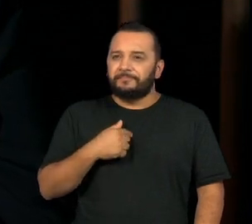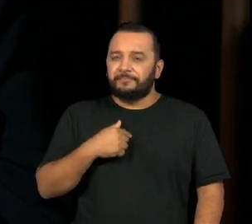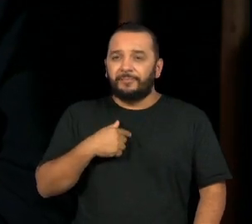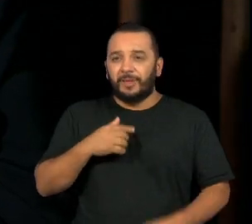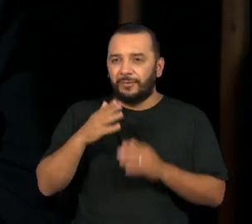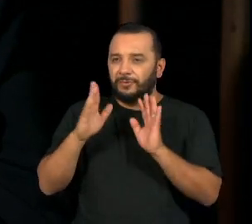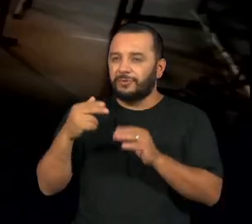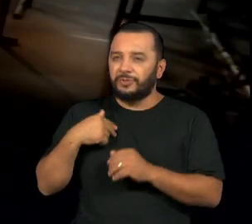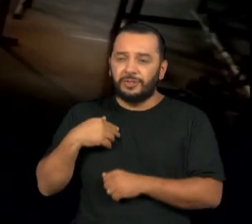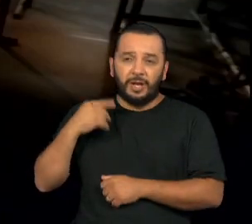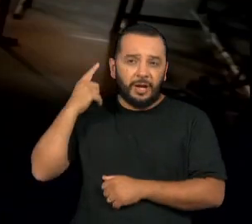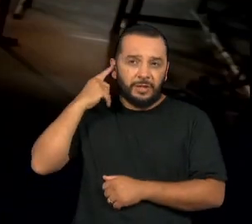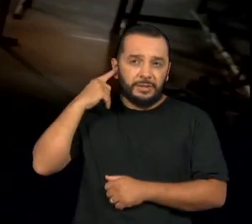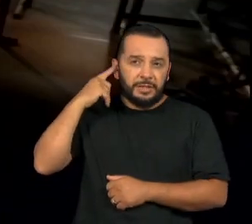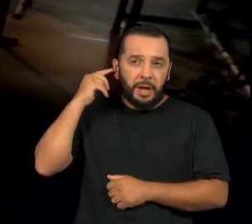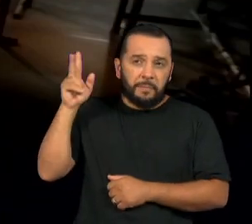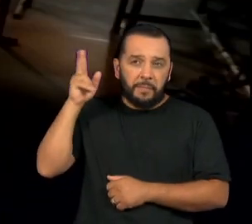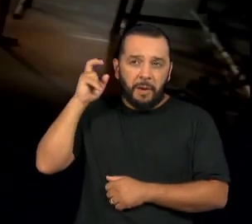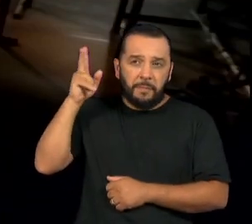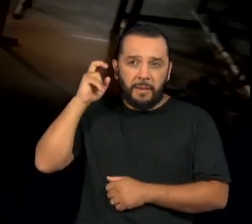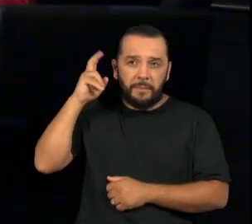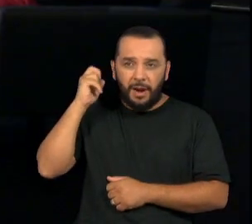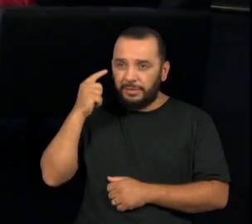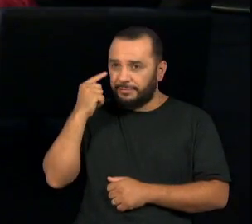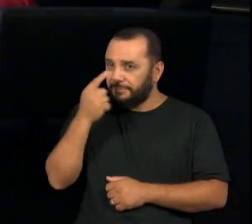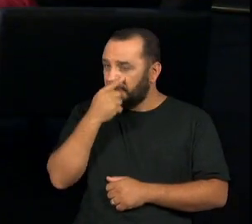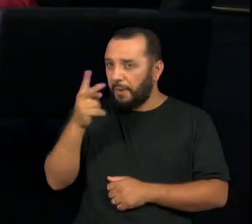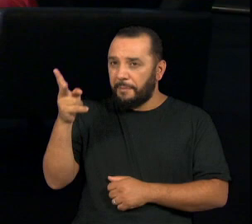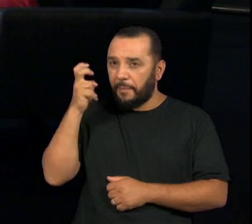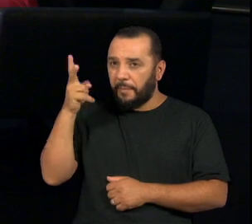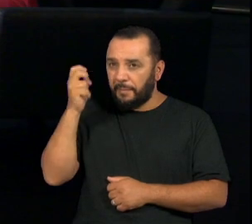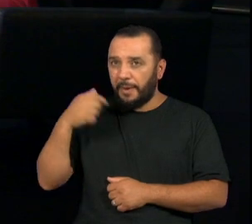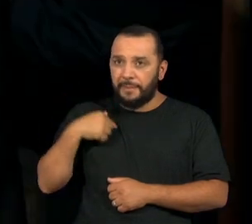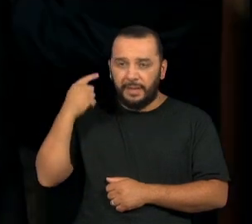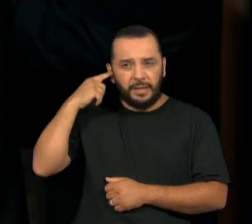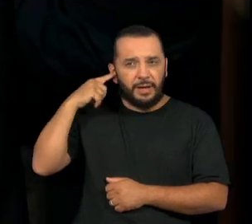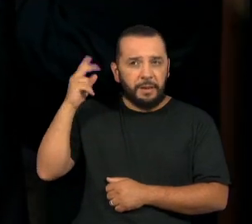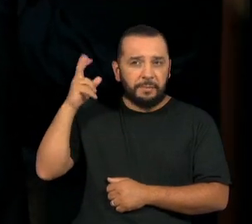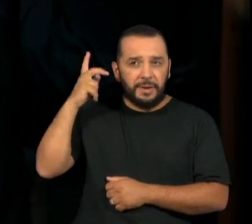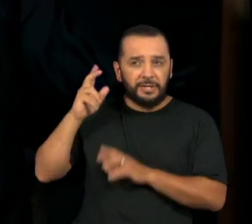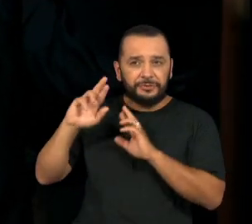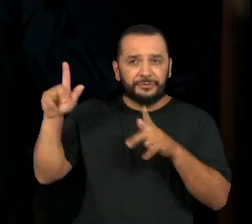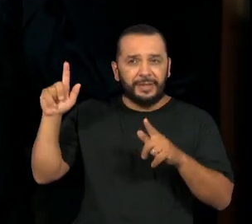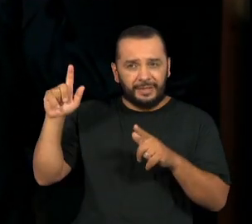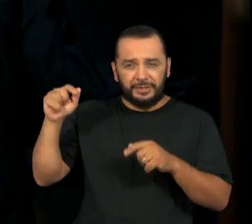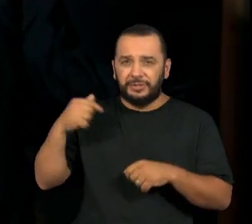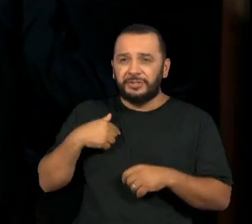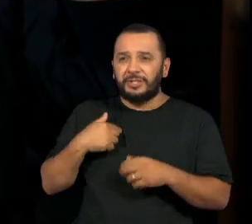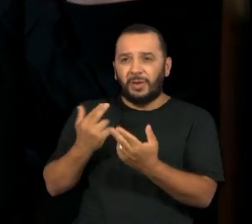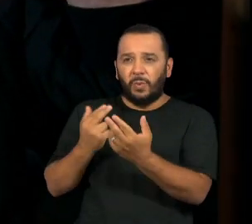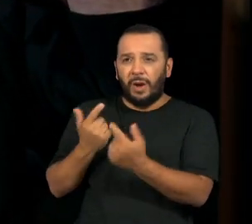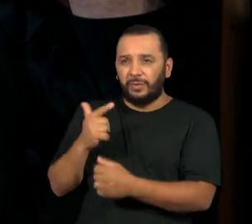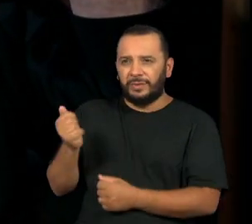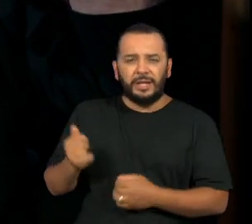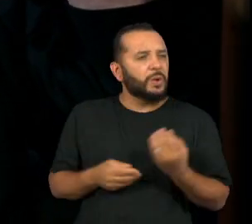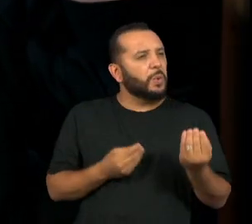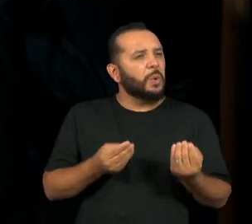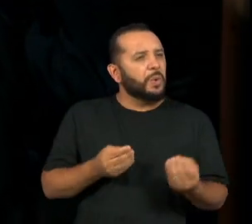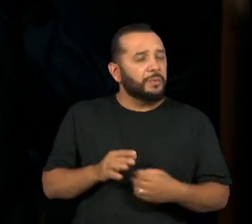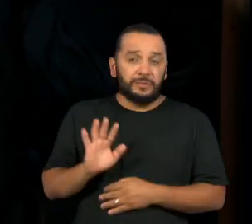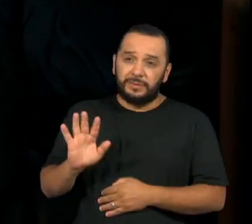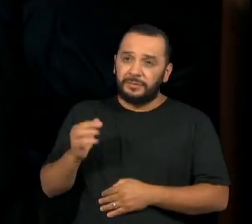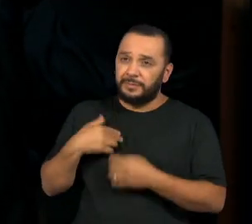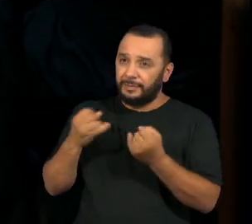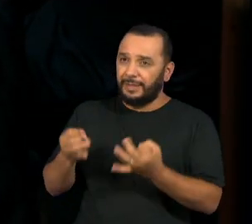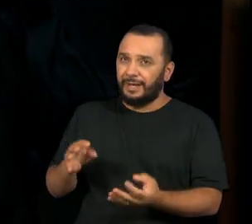escuto com os meus olhos. Tem uma audição que eu não conheci ninguém que tem. Como é que é? A minha audição, Marcelo, ela é... Se